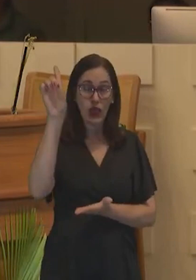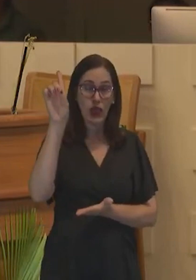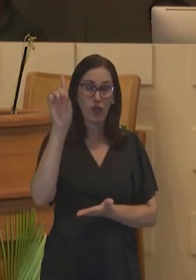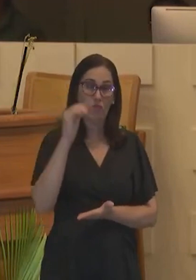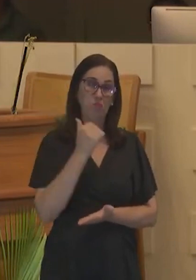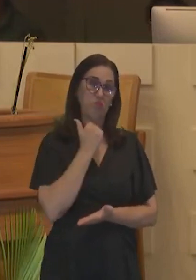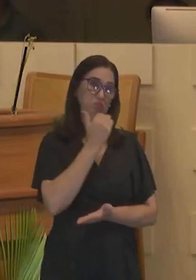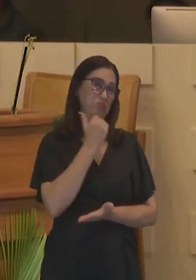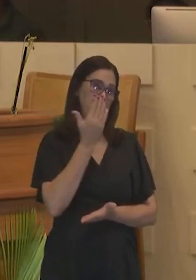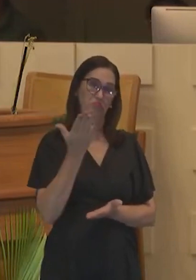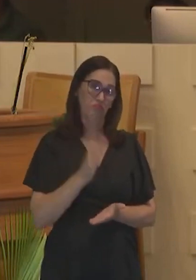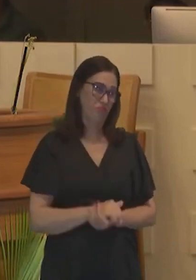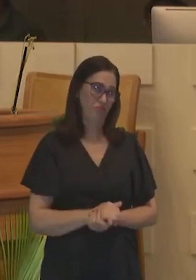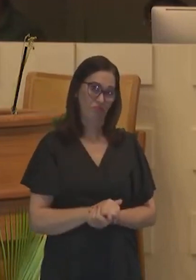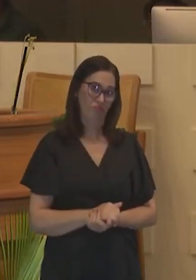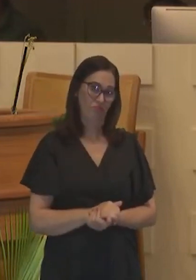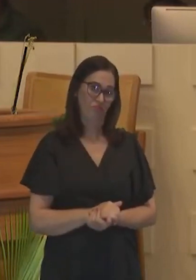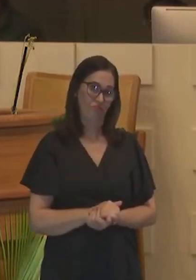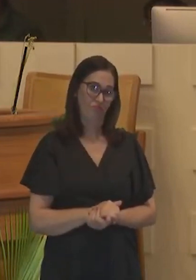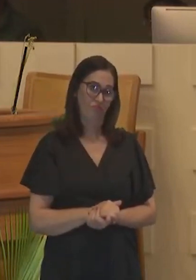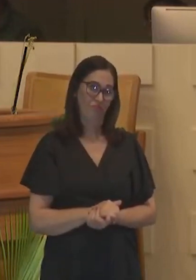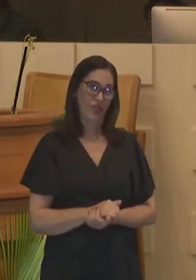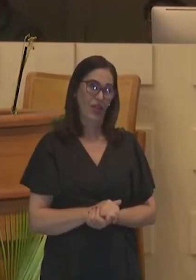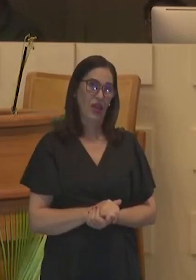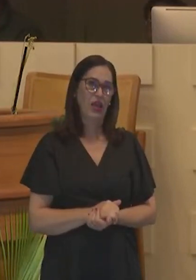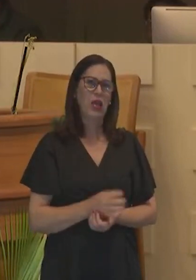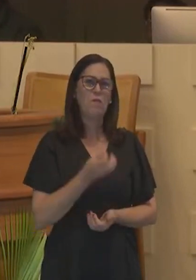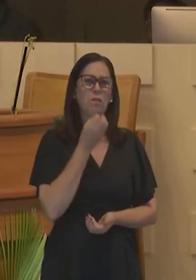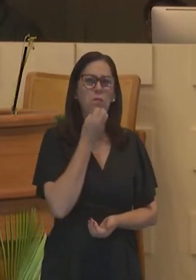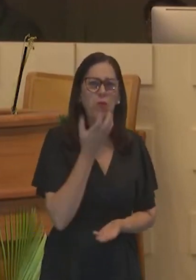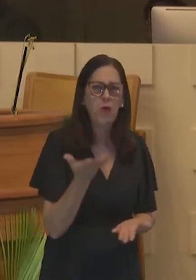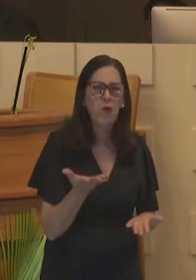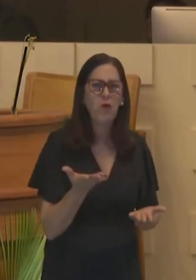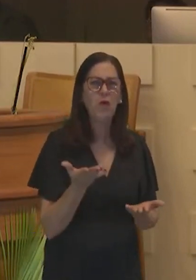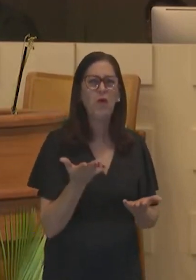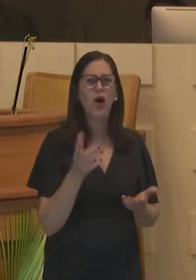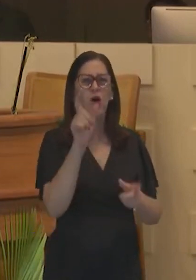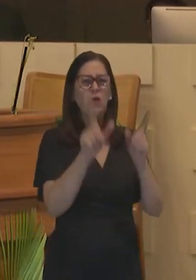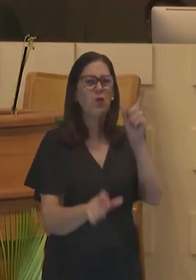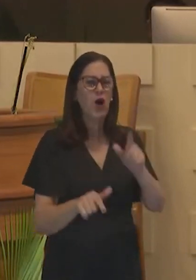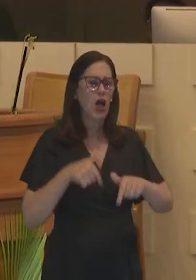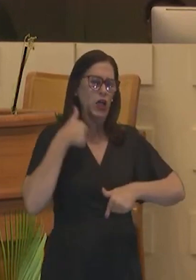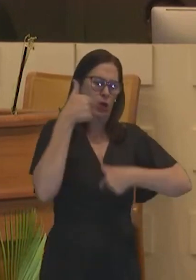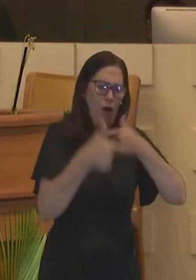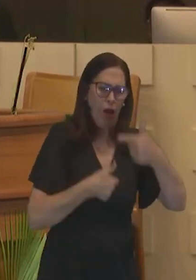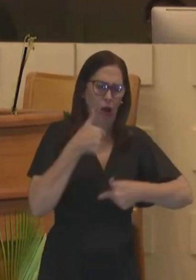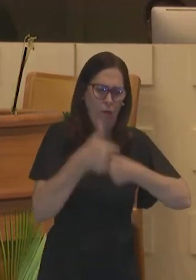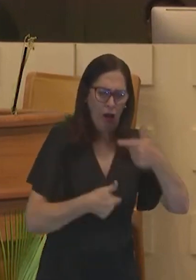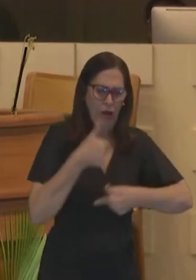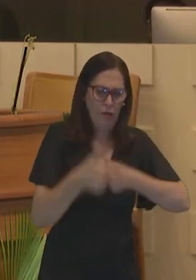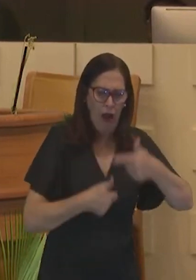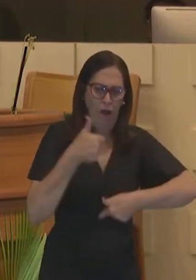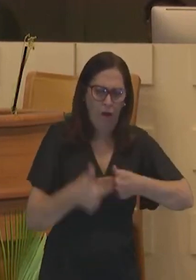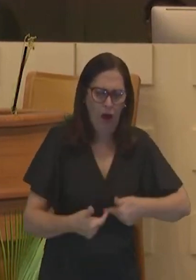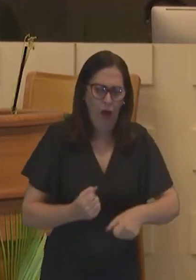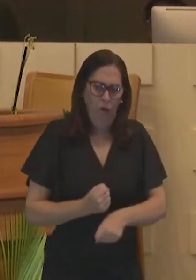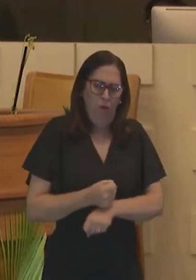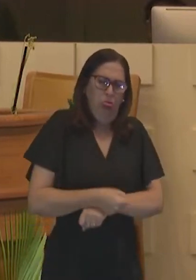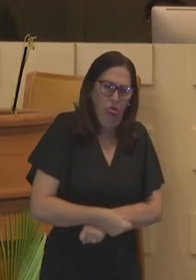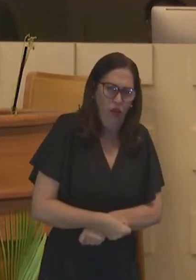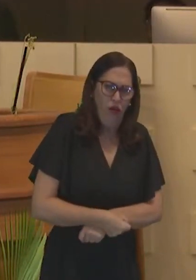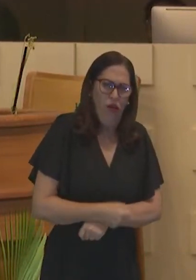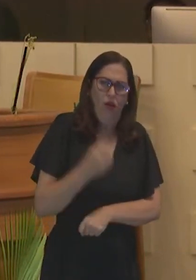vale a pena. Que proveito tem o homem de todo o seu trabalho com que se afadiga debaixo